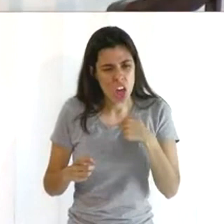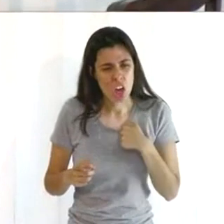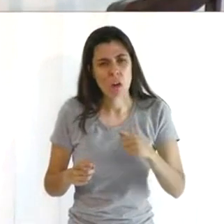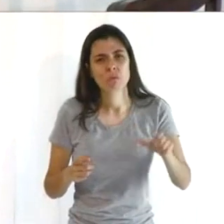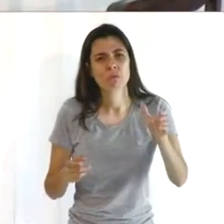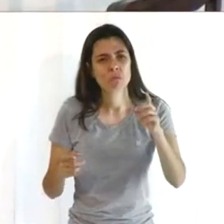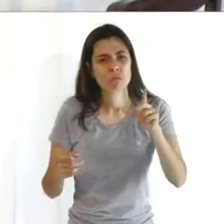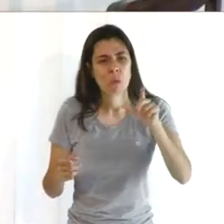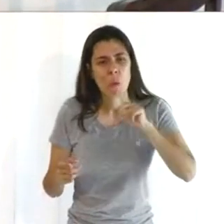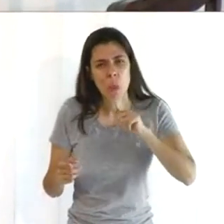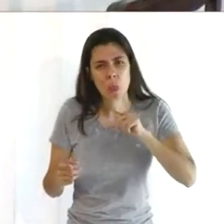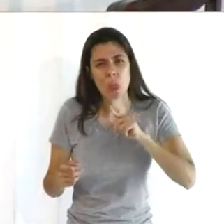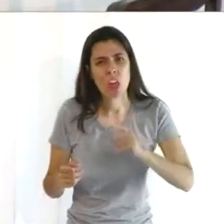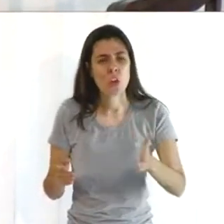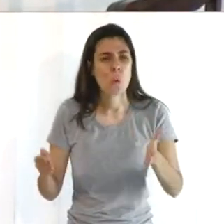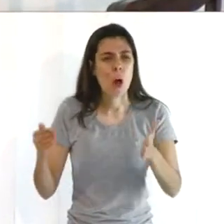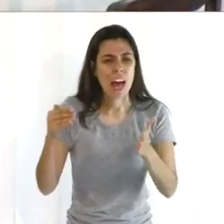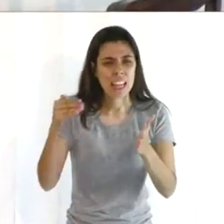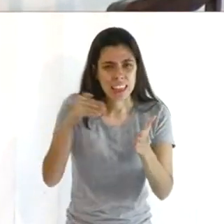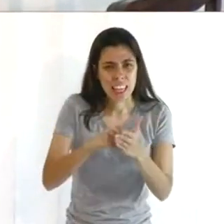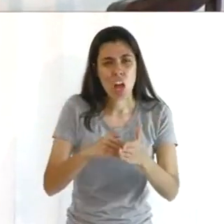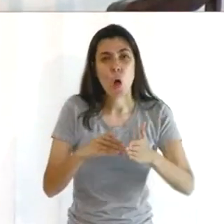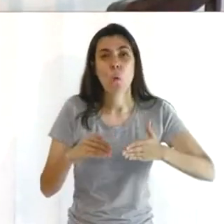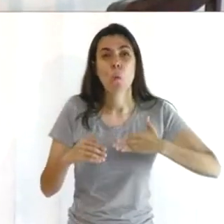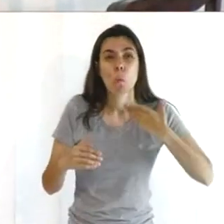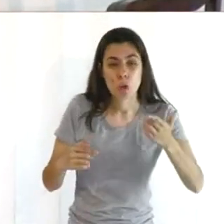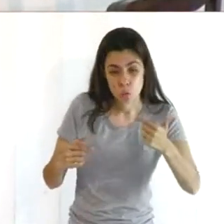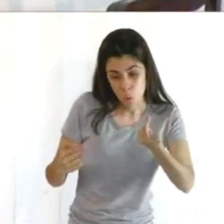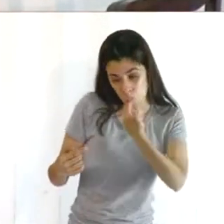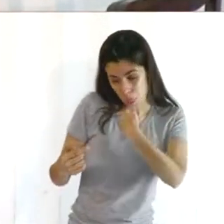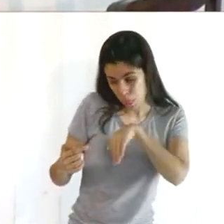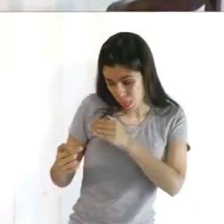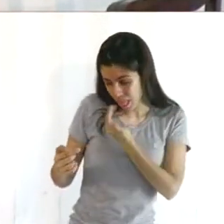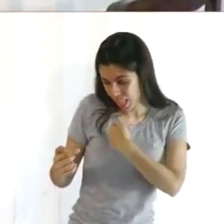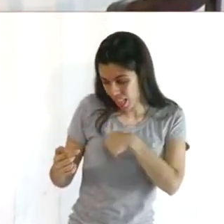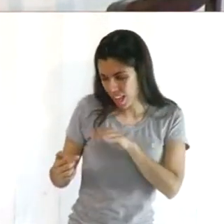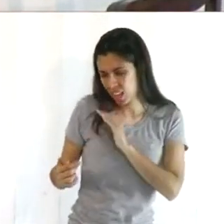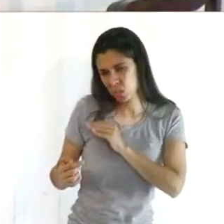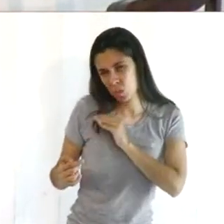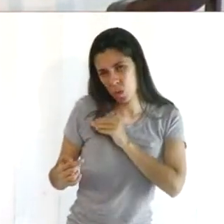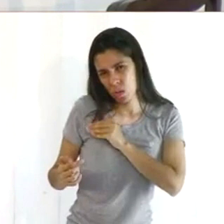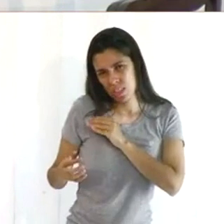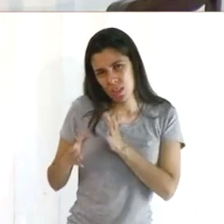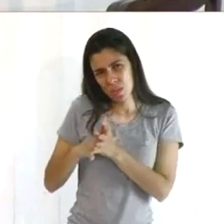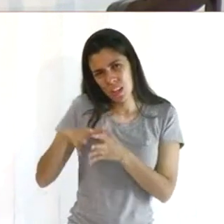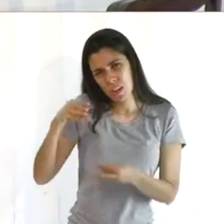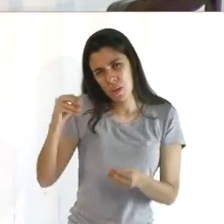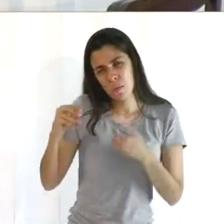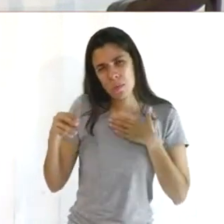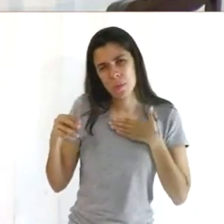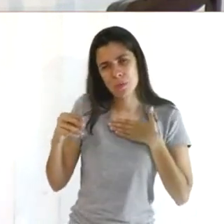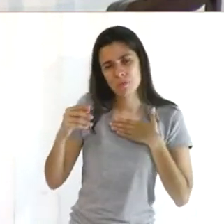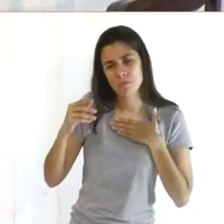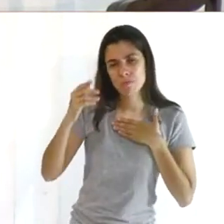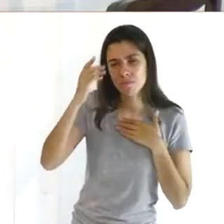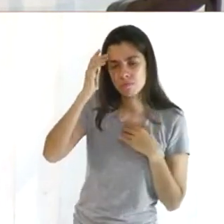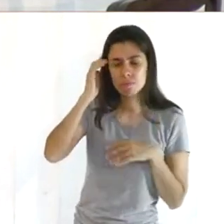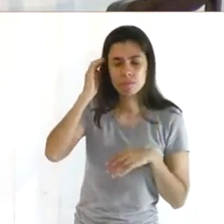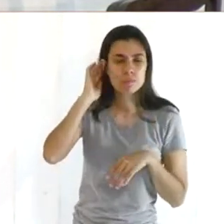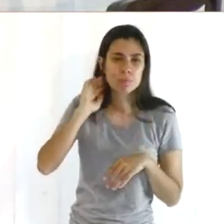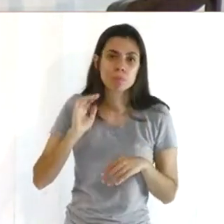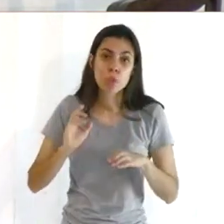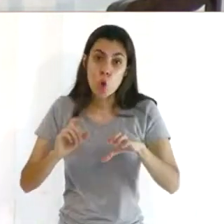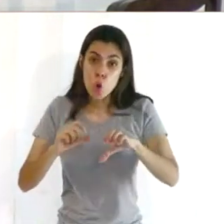esse salmo não termina de forma lamentosa. Esse salmo começa a mudar a